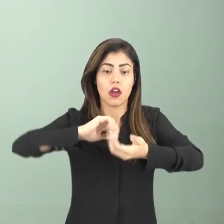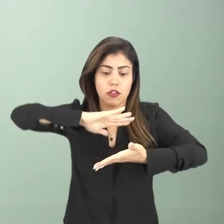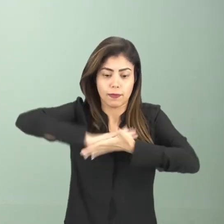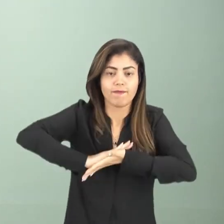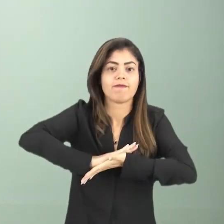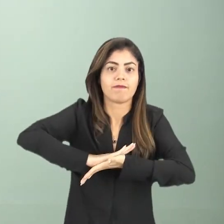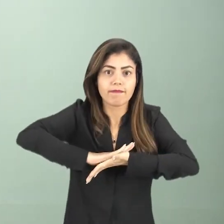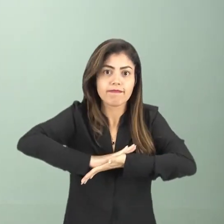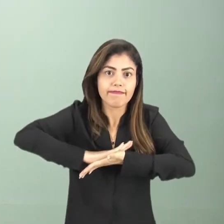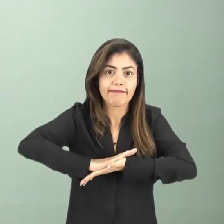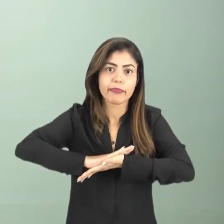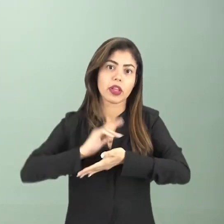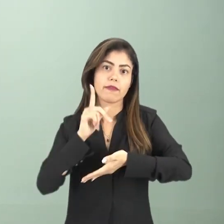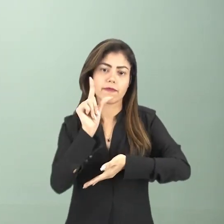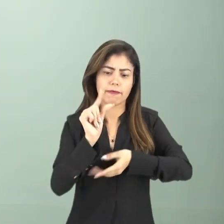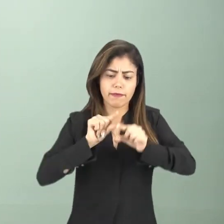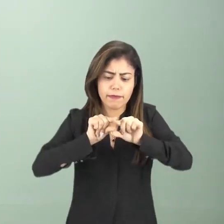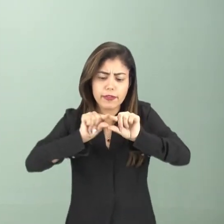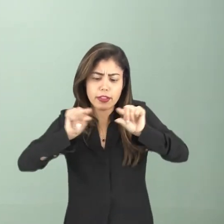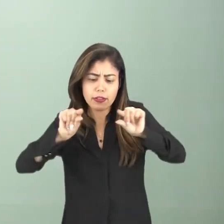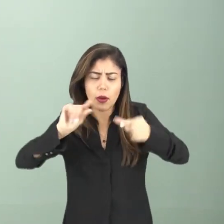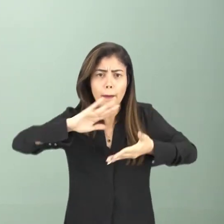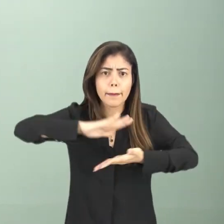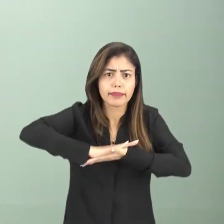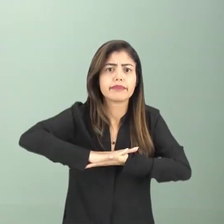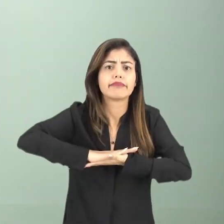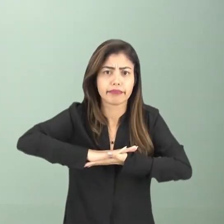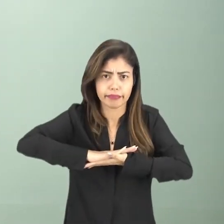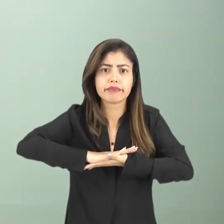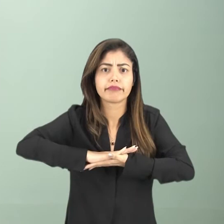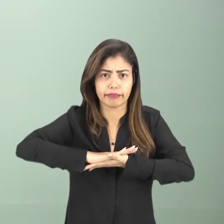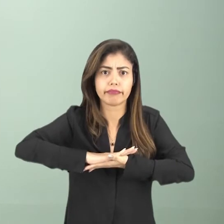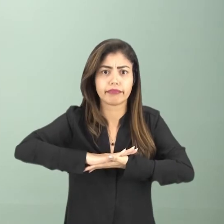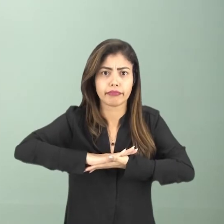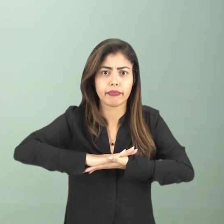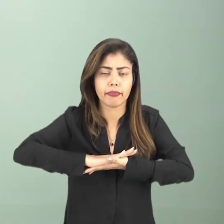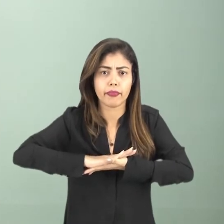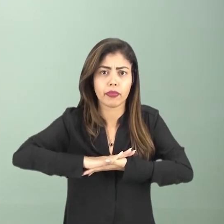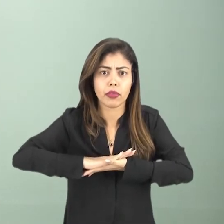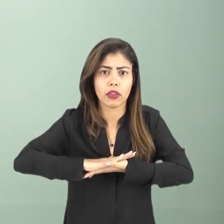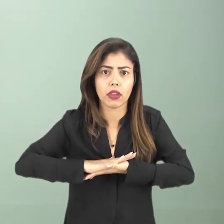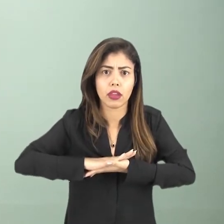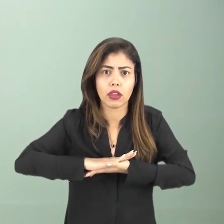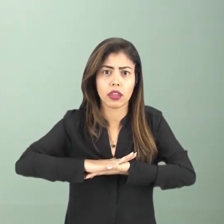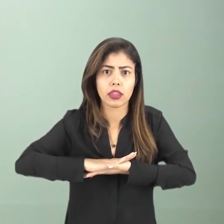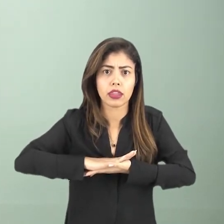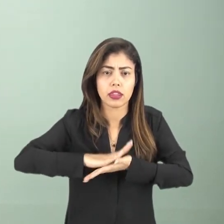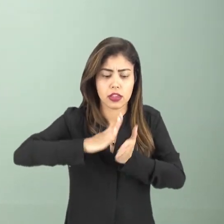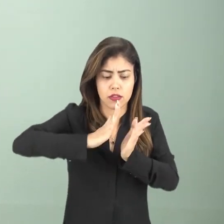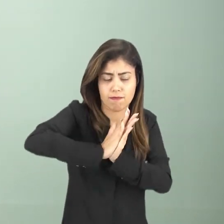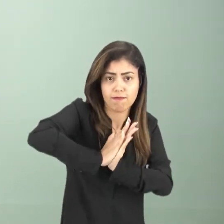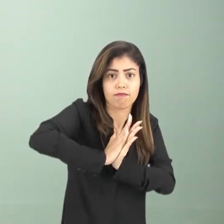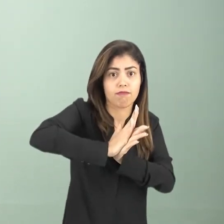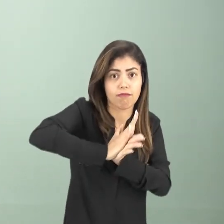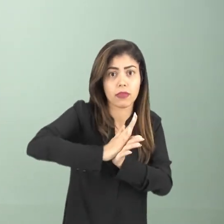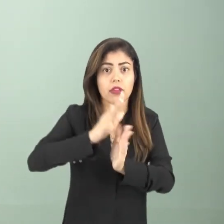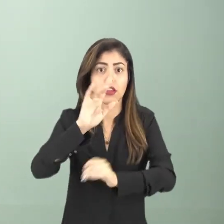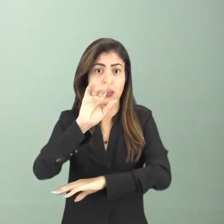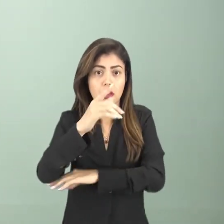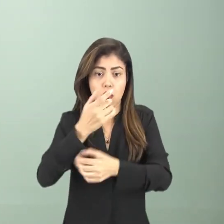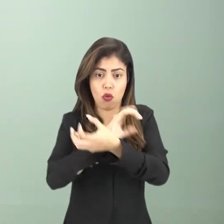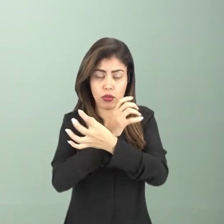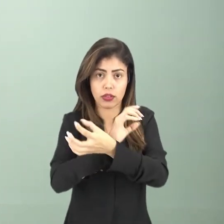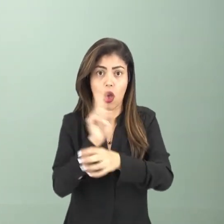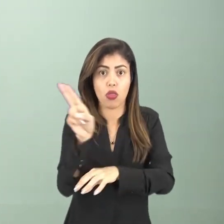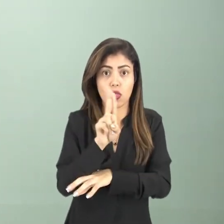que são aqueles finos, né, e possuem uma forma achatada mesmo. E aí os